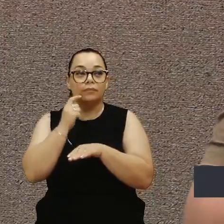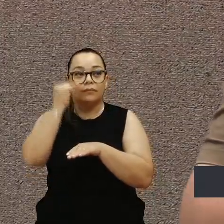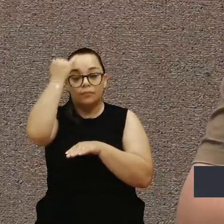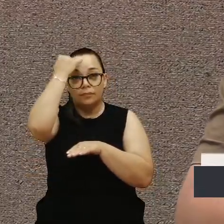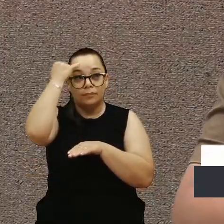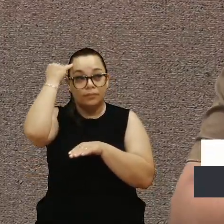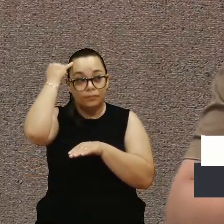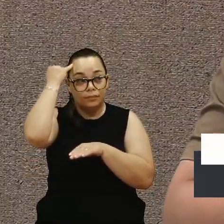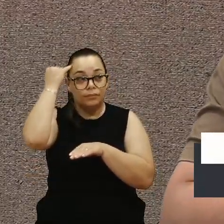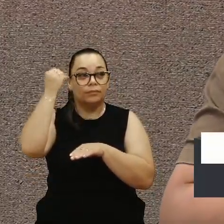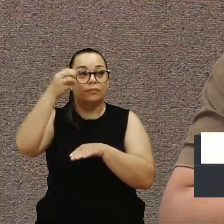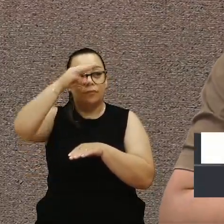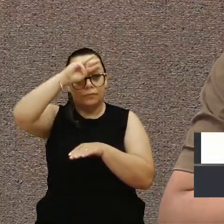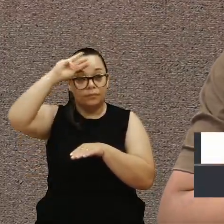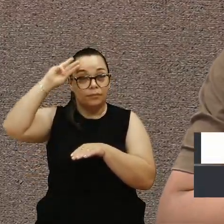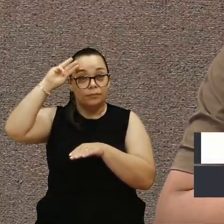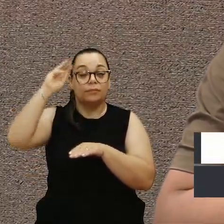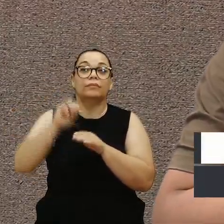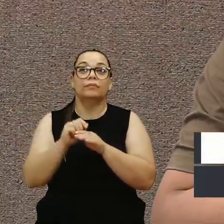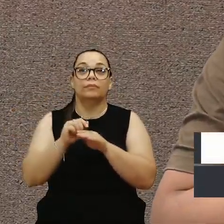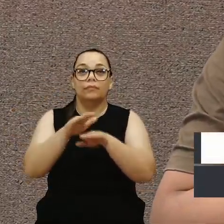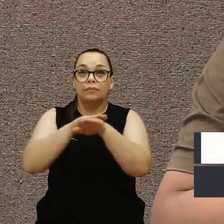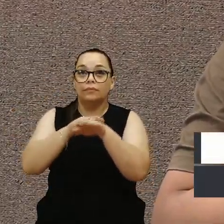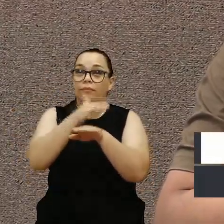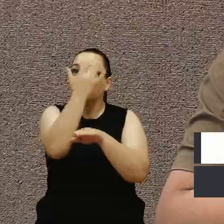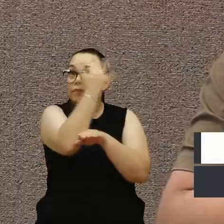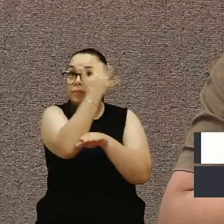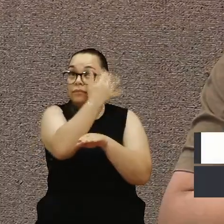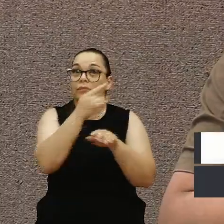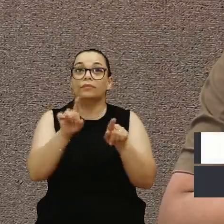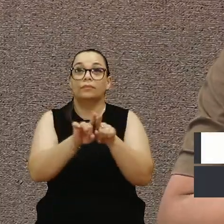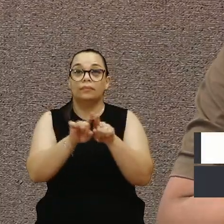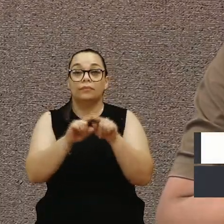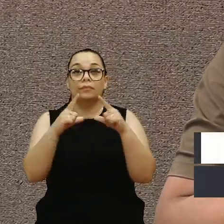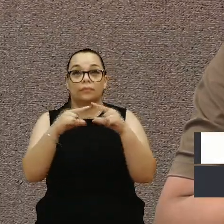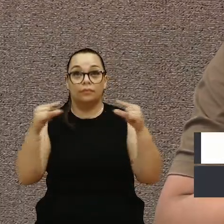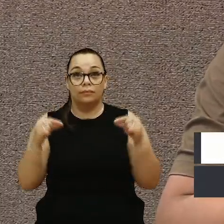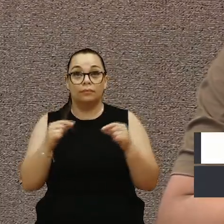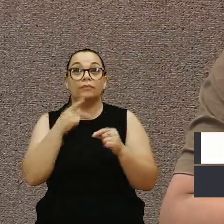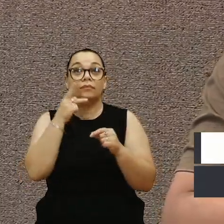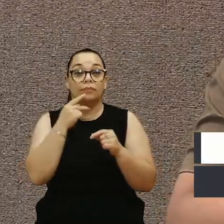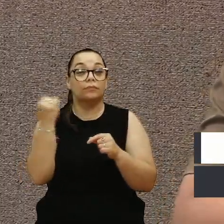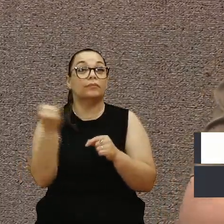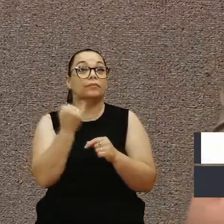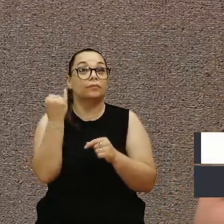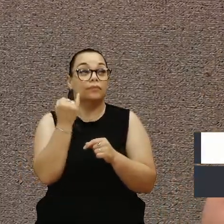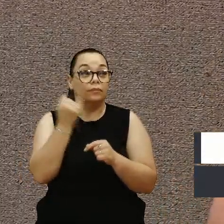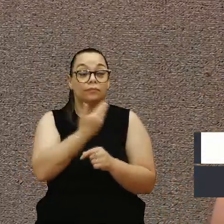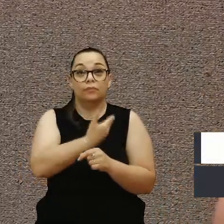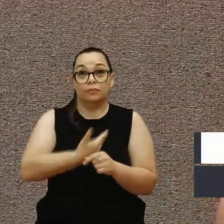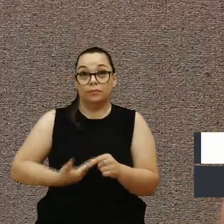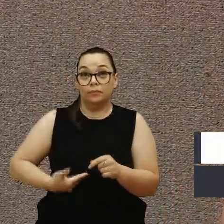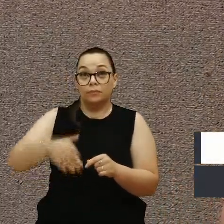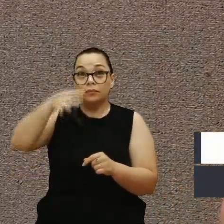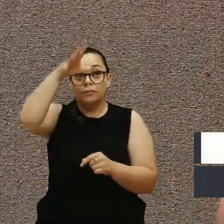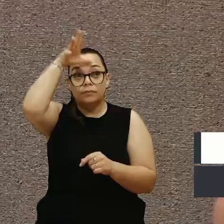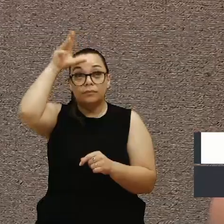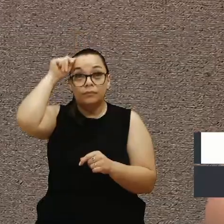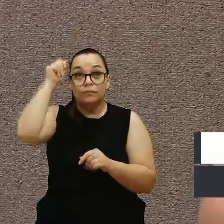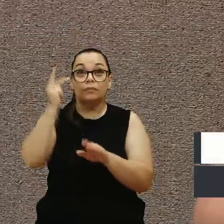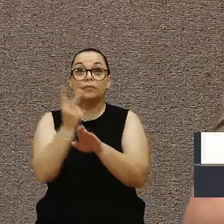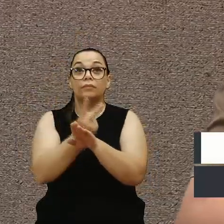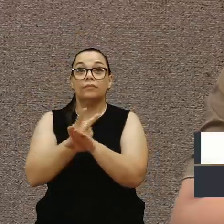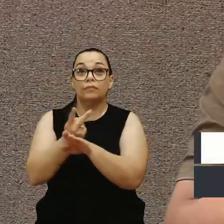Brasília, e conversando com o prefeito Adiló, vereador D'Ambrós, eu lembro de ele ter dito sobre a importância de o governo municipal